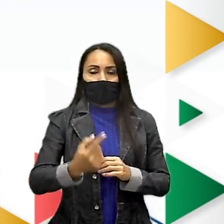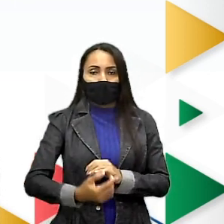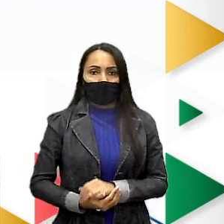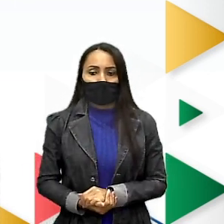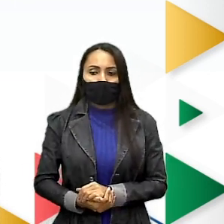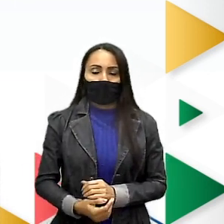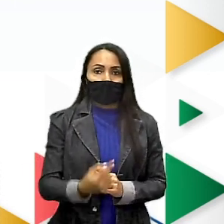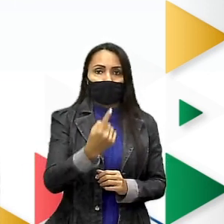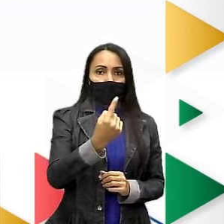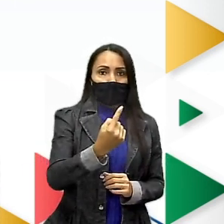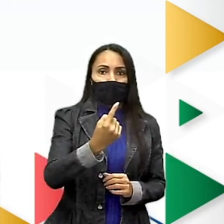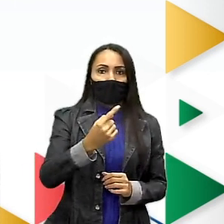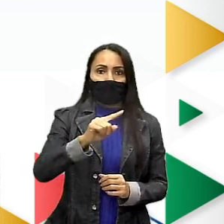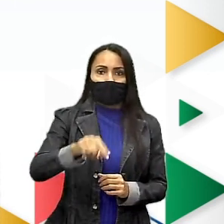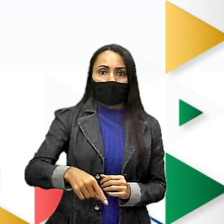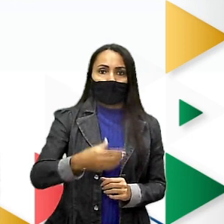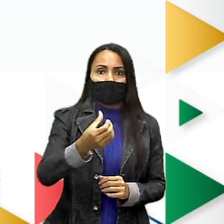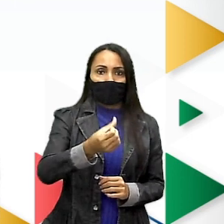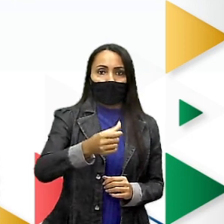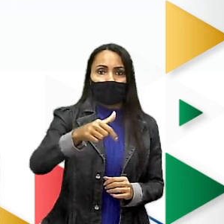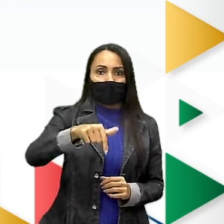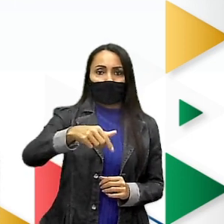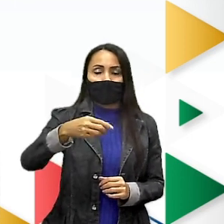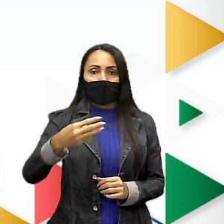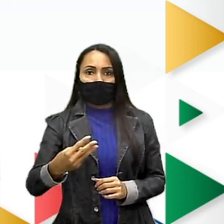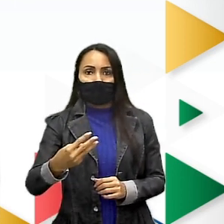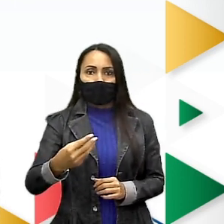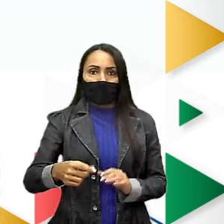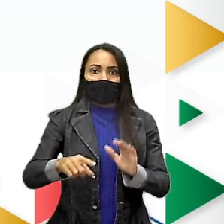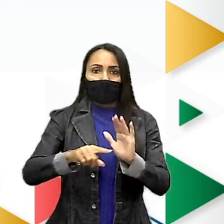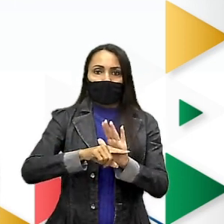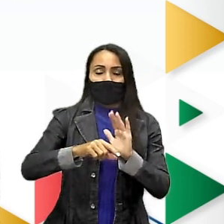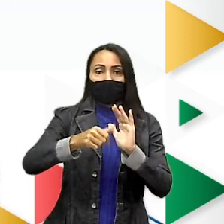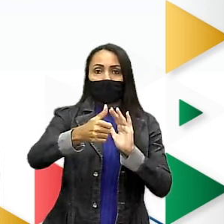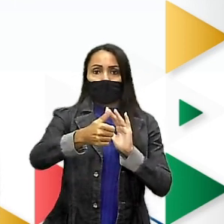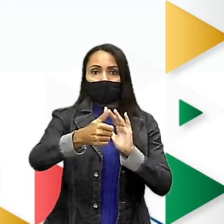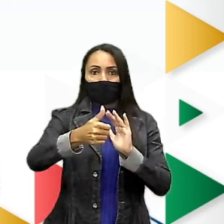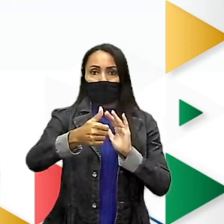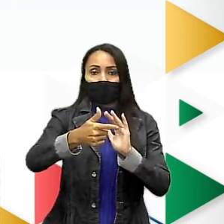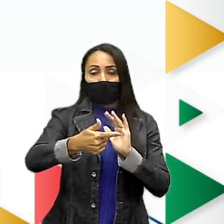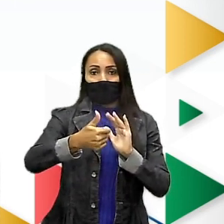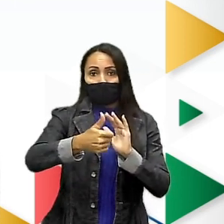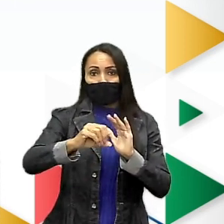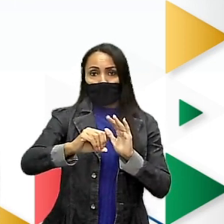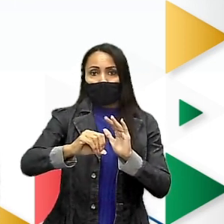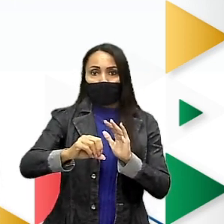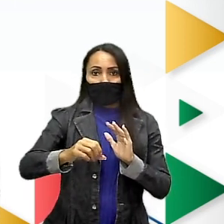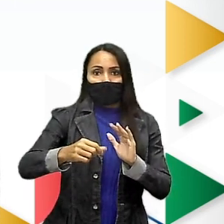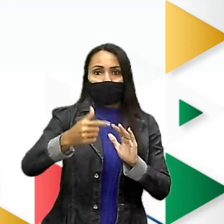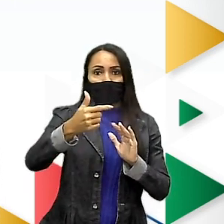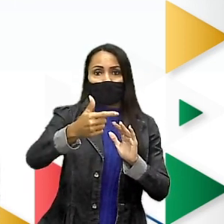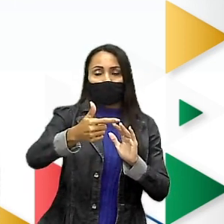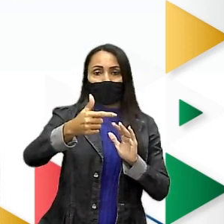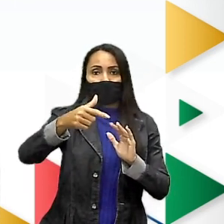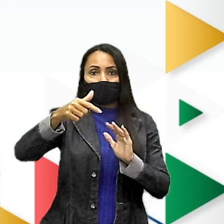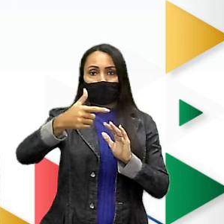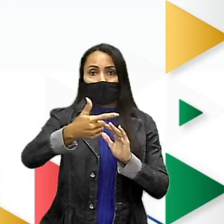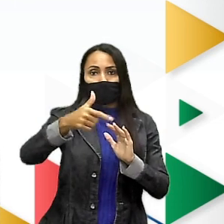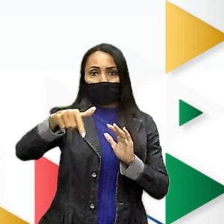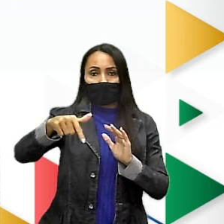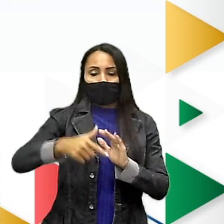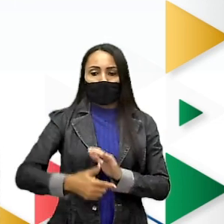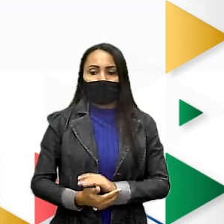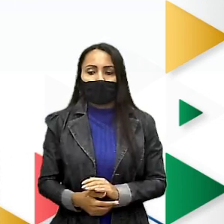com 1,673 vezes 10 a menos 27. Quem possui maior massa? Um comparativo aí, tá?